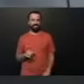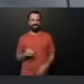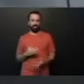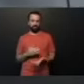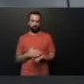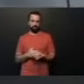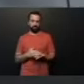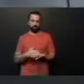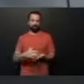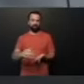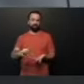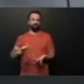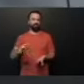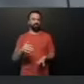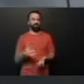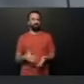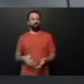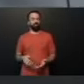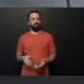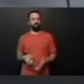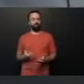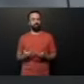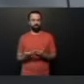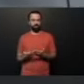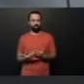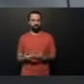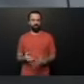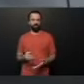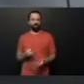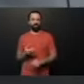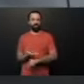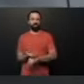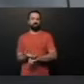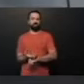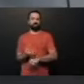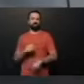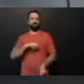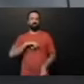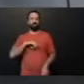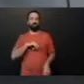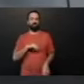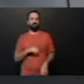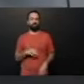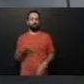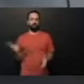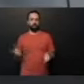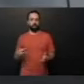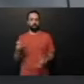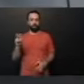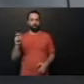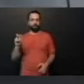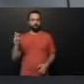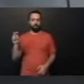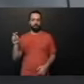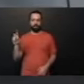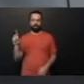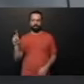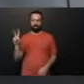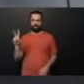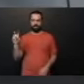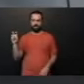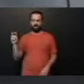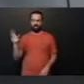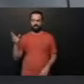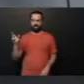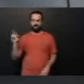dar continuidade das nossas aulas de português, hoje dia 25 de maio. E o que nós